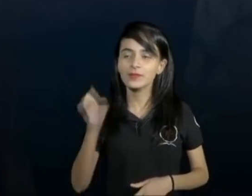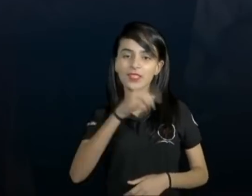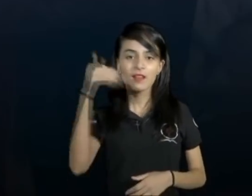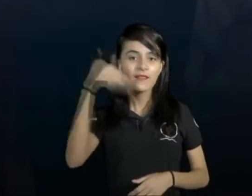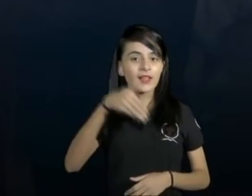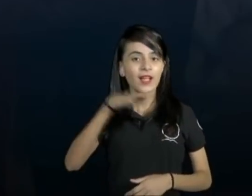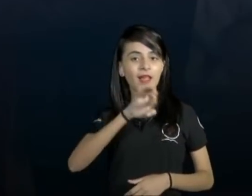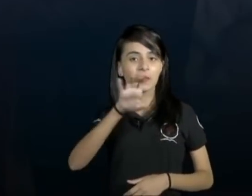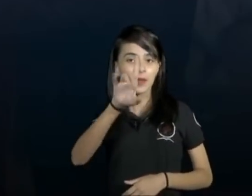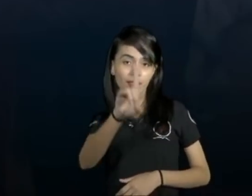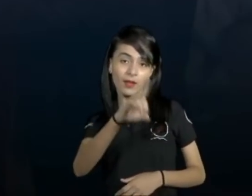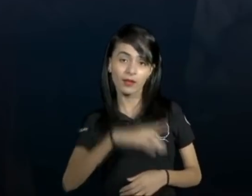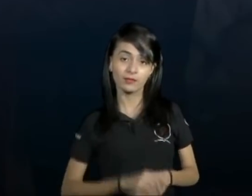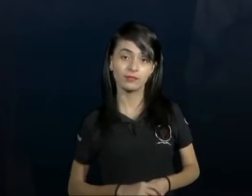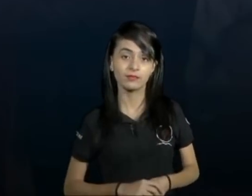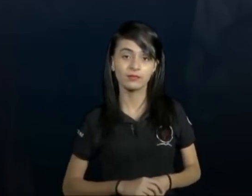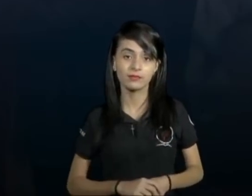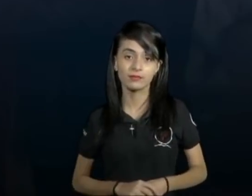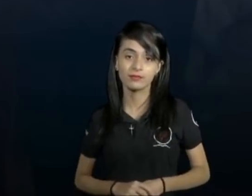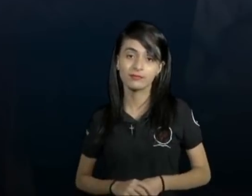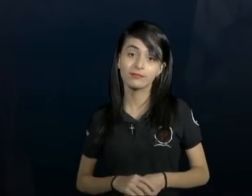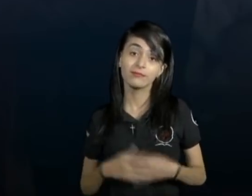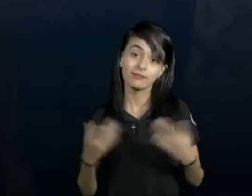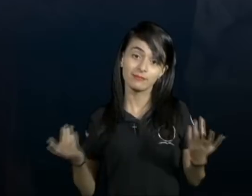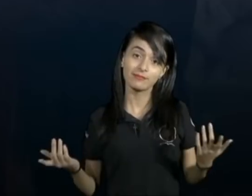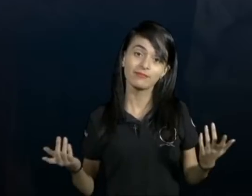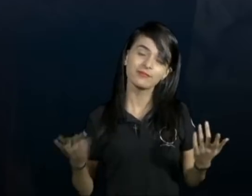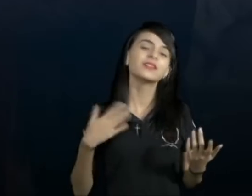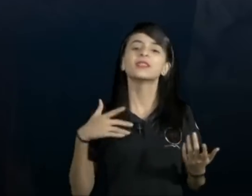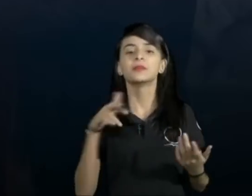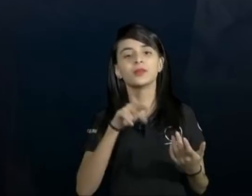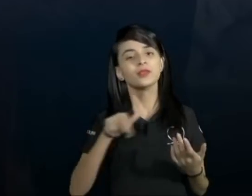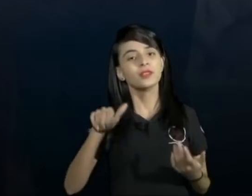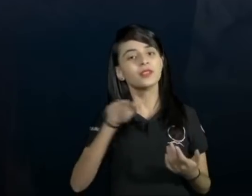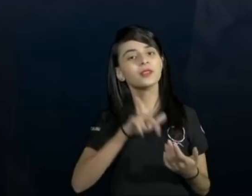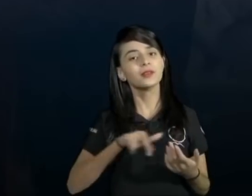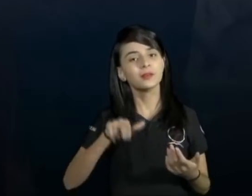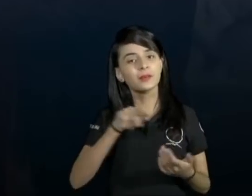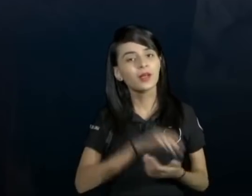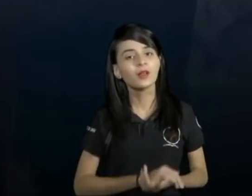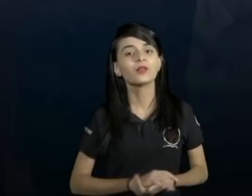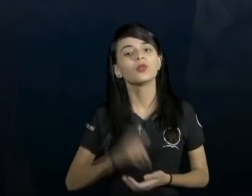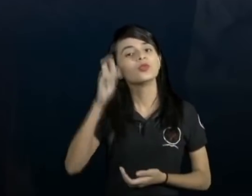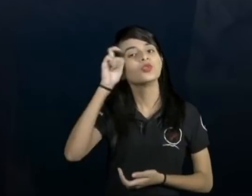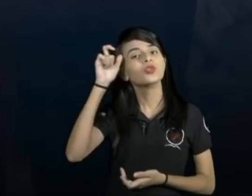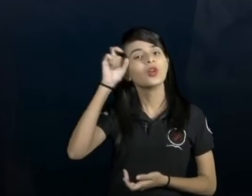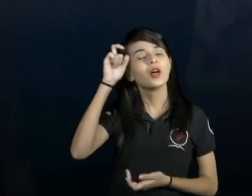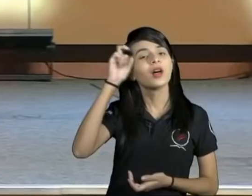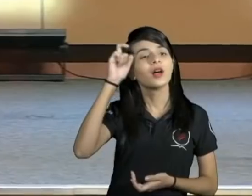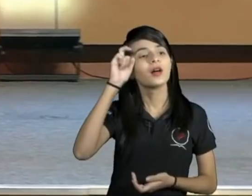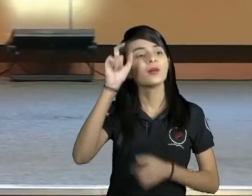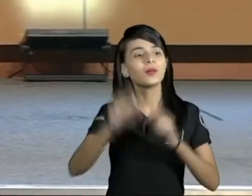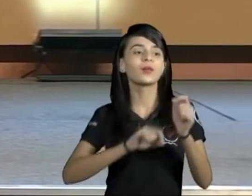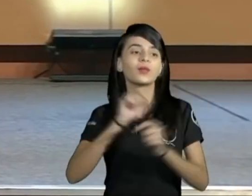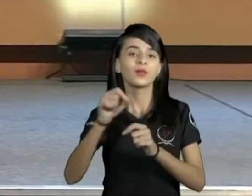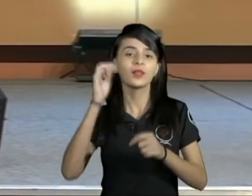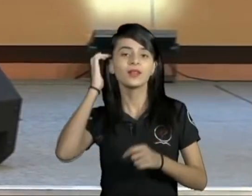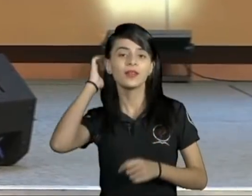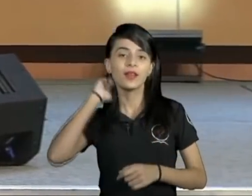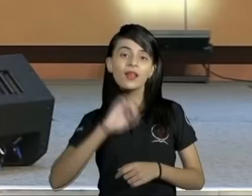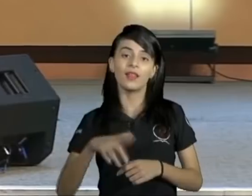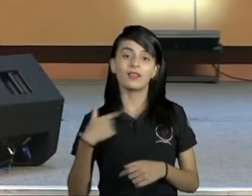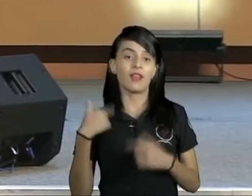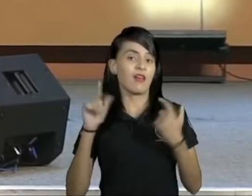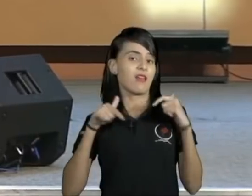frequenta a escola dominical Gente meus irmãos Satanás está jogando com tudo que tem